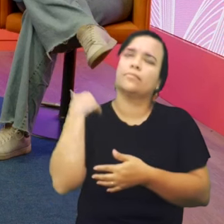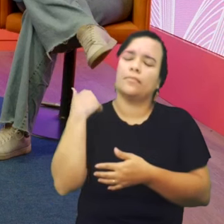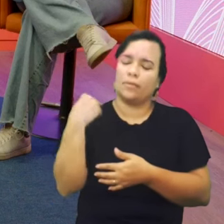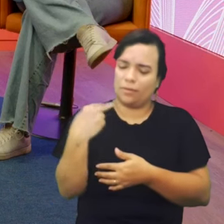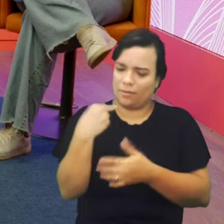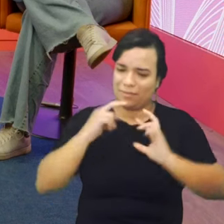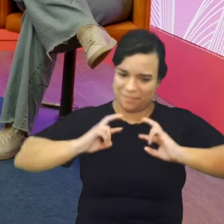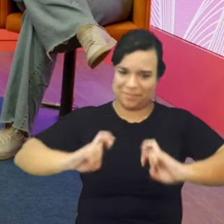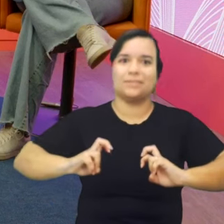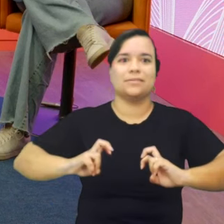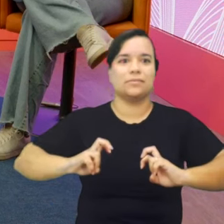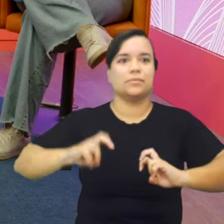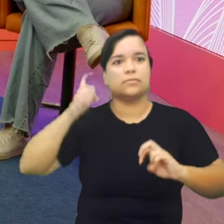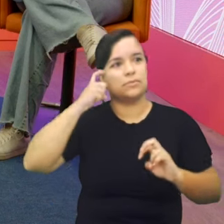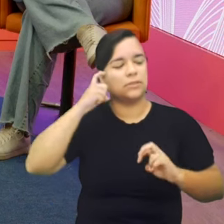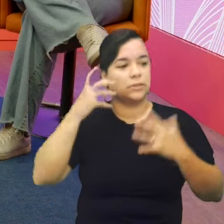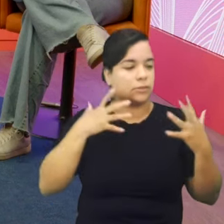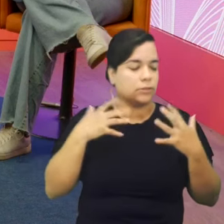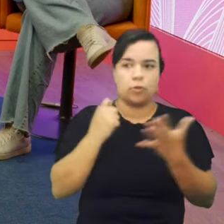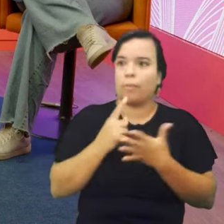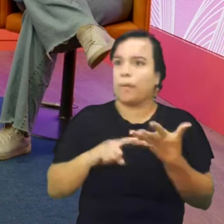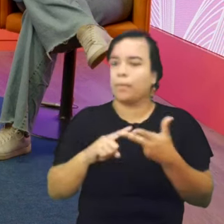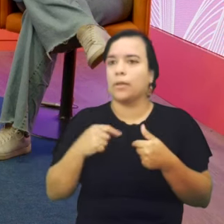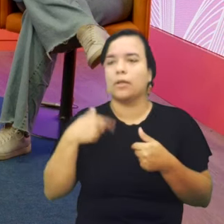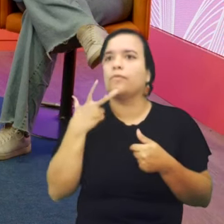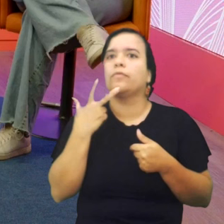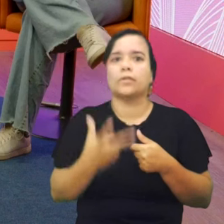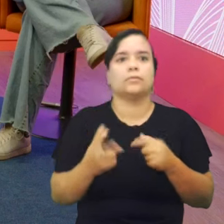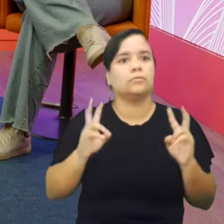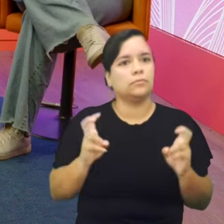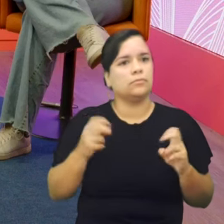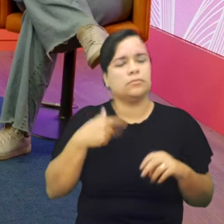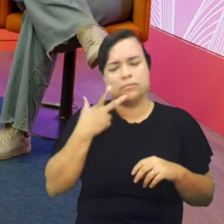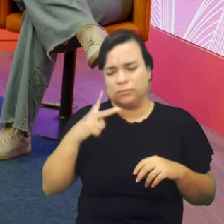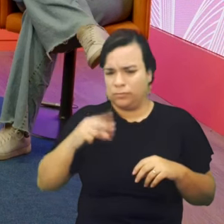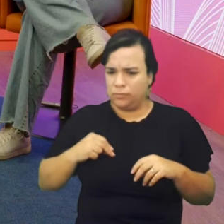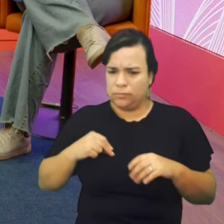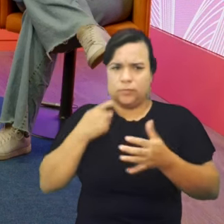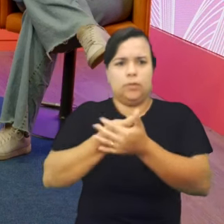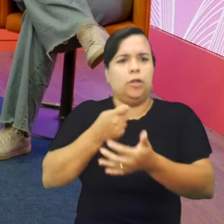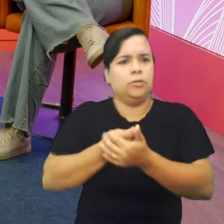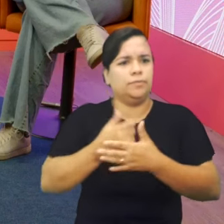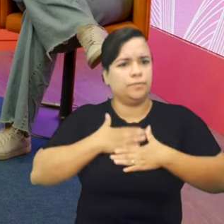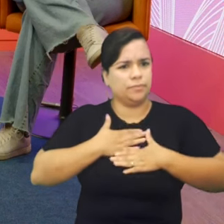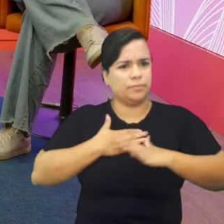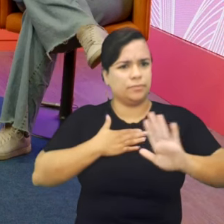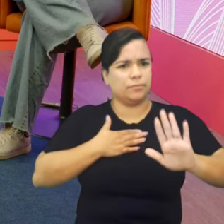vi nessa neura. E eu verbalizei isso. Eu falei, nossa, é obrigação minha. Eu falei,